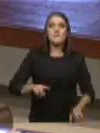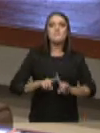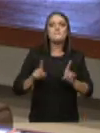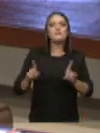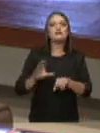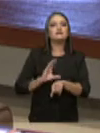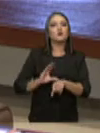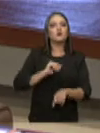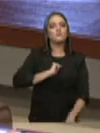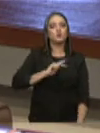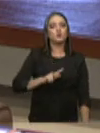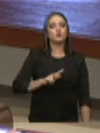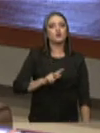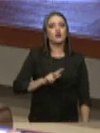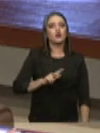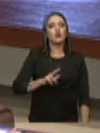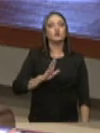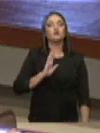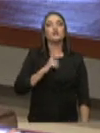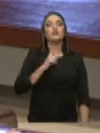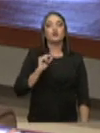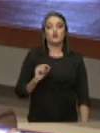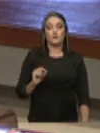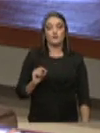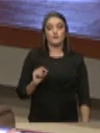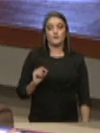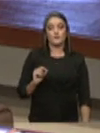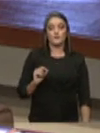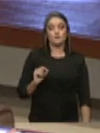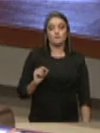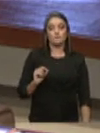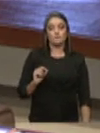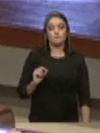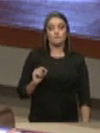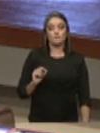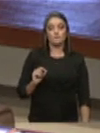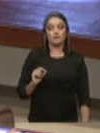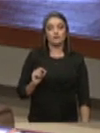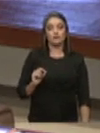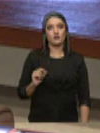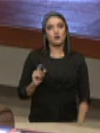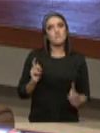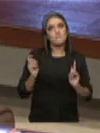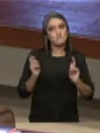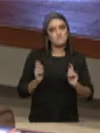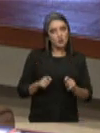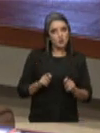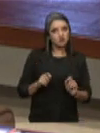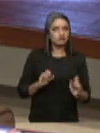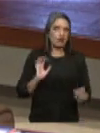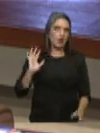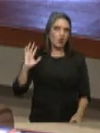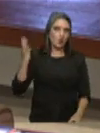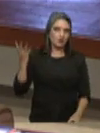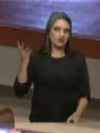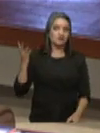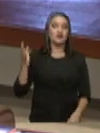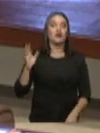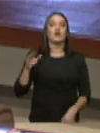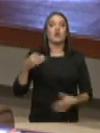portuguesa previu a possibilidade de o tribunal, em matéria